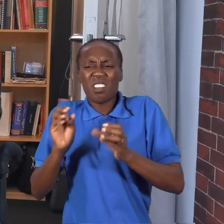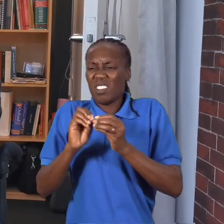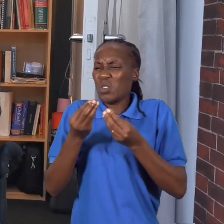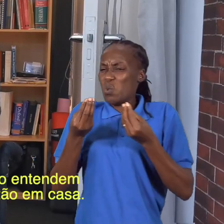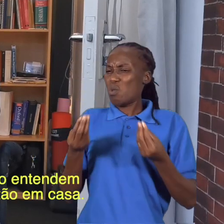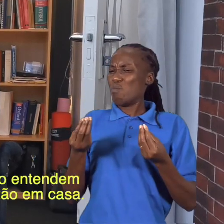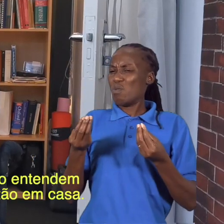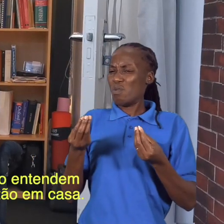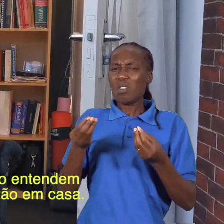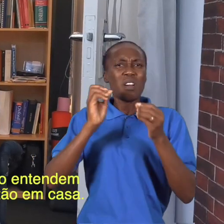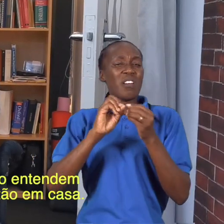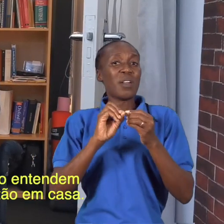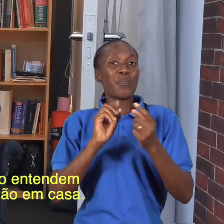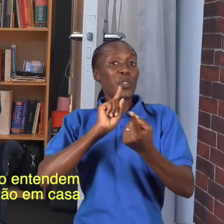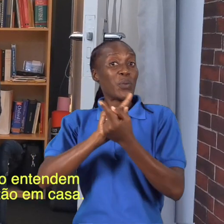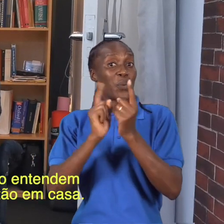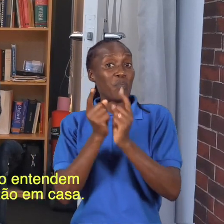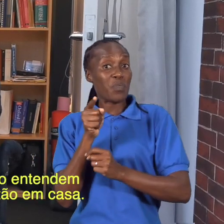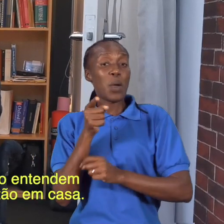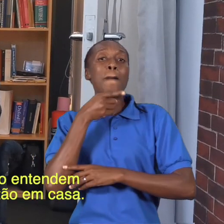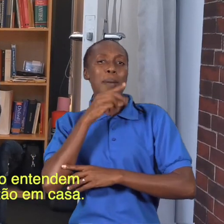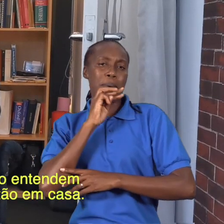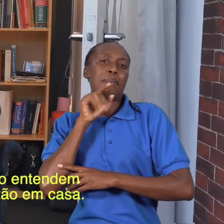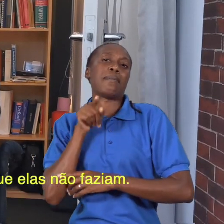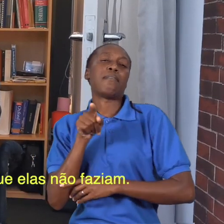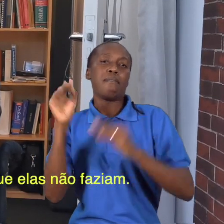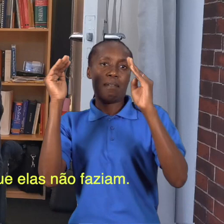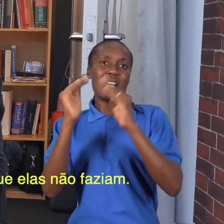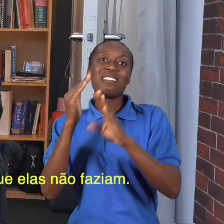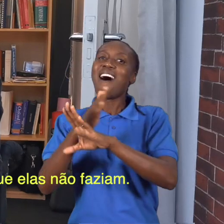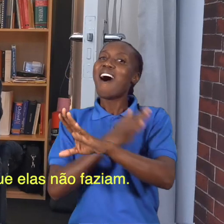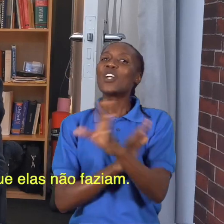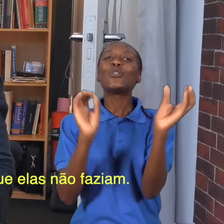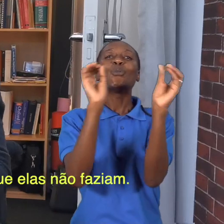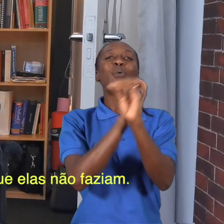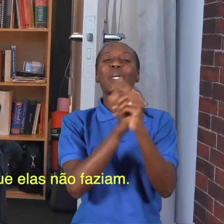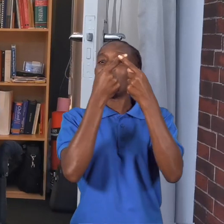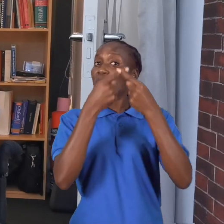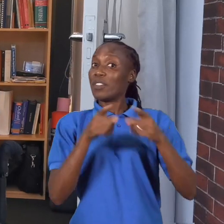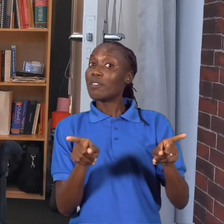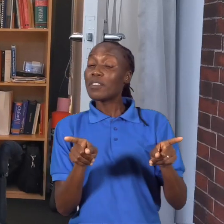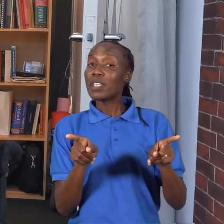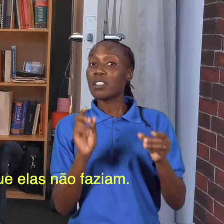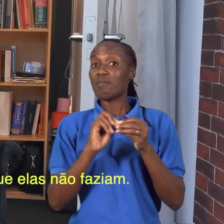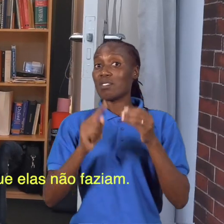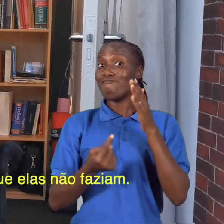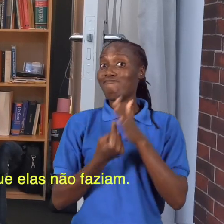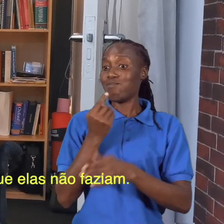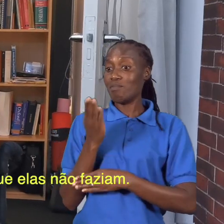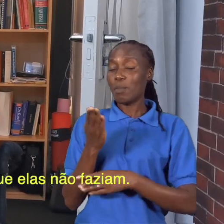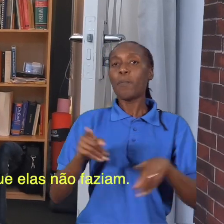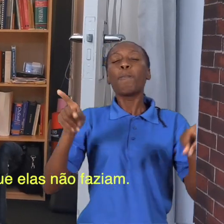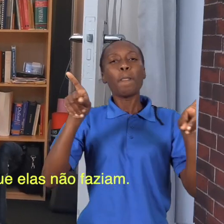confinados, estarem em casa, coisa que eles não faziam, estarem em casa e com os pais, coisa que eles também não